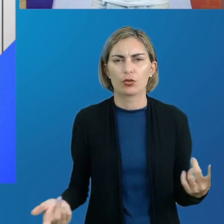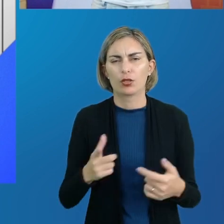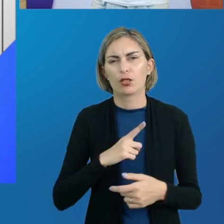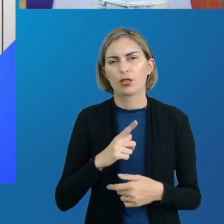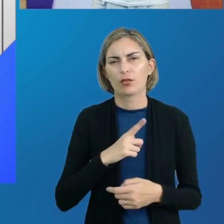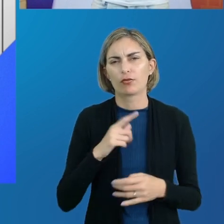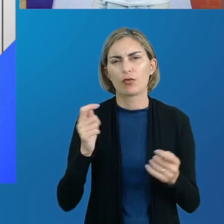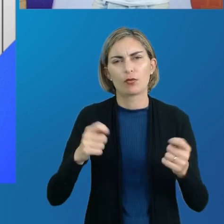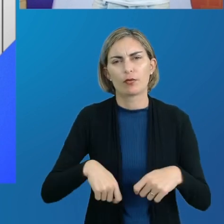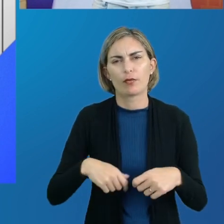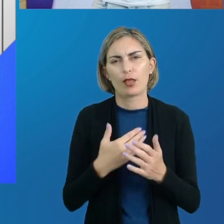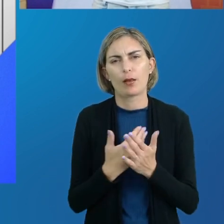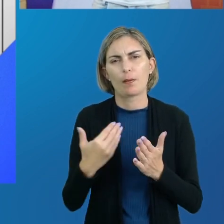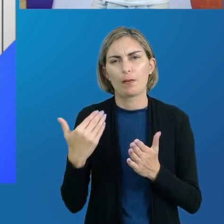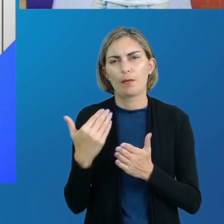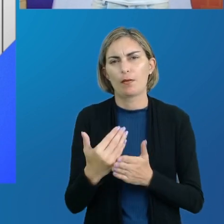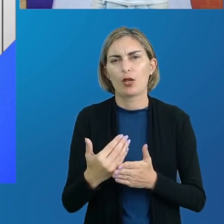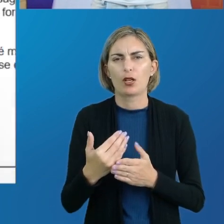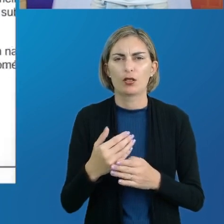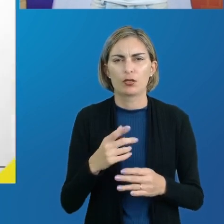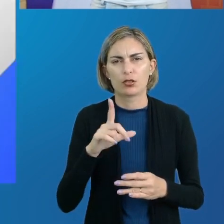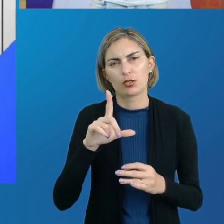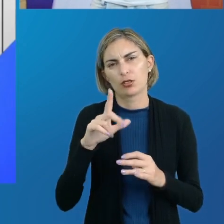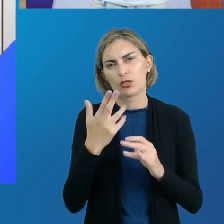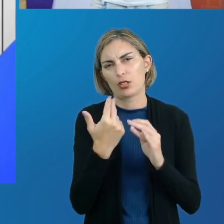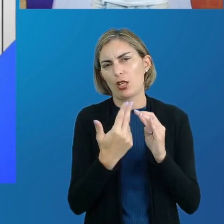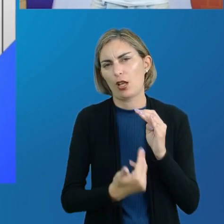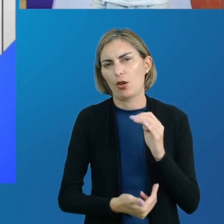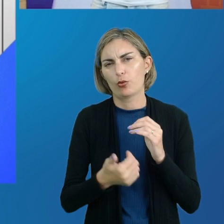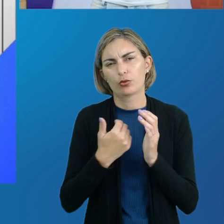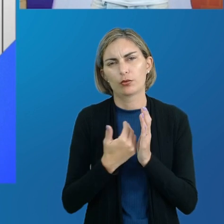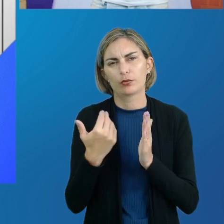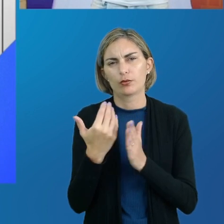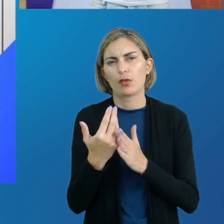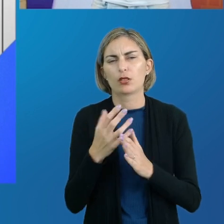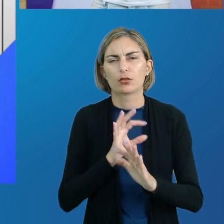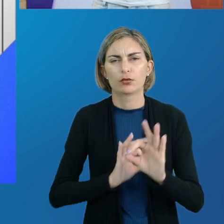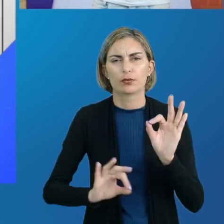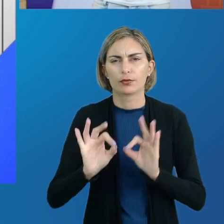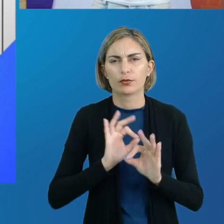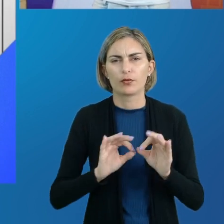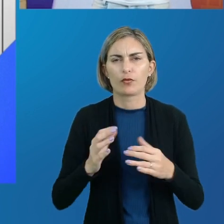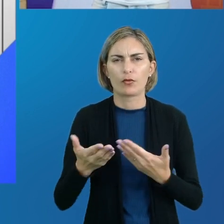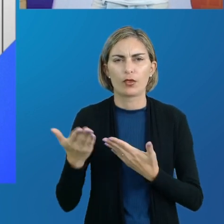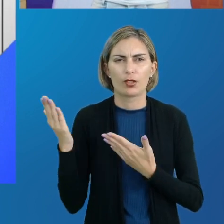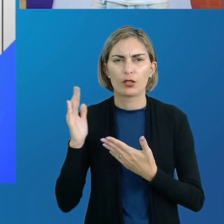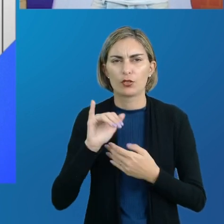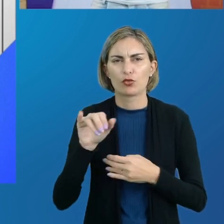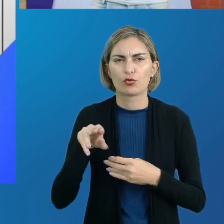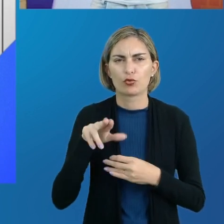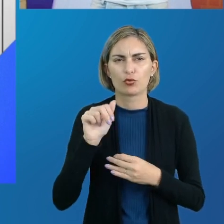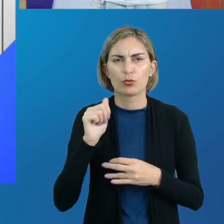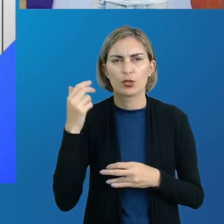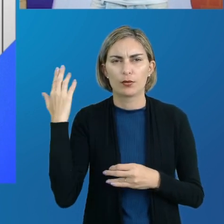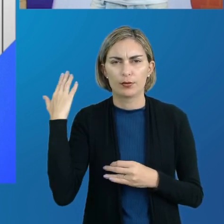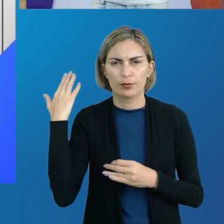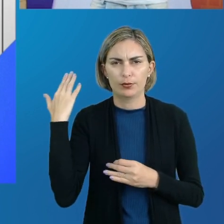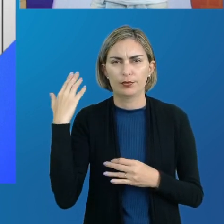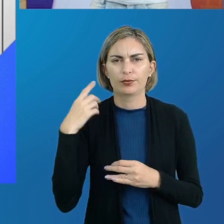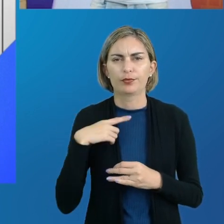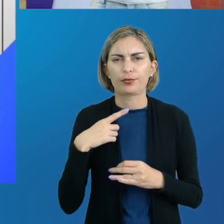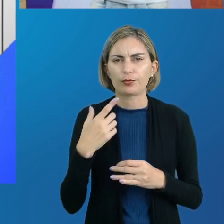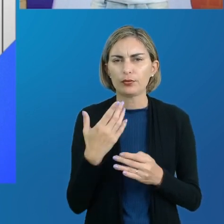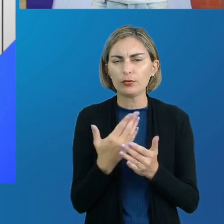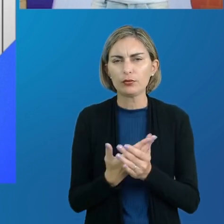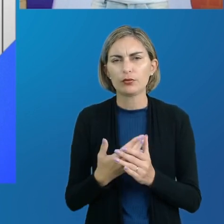uma possibilidade maior de diversidade de layout, já que dá para mexer um pouco mais. E o Joomla oferece as adições do plugin que pode transformar